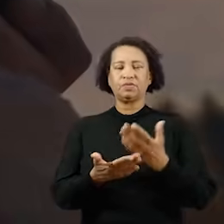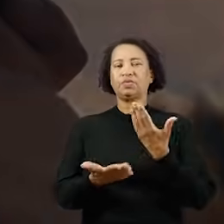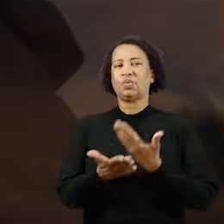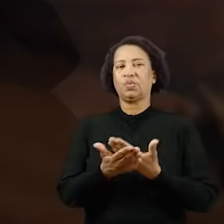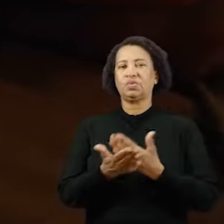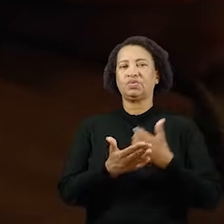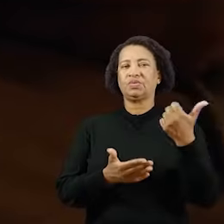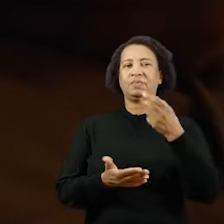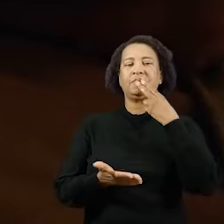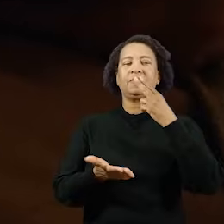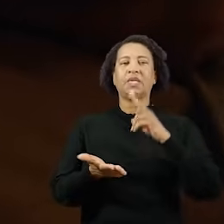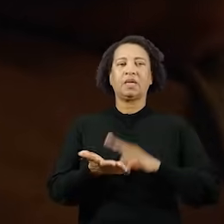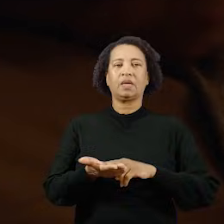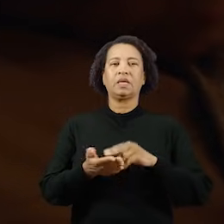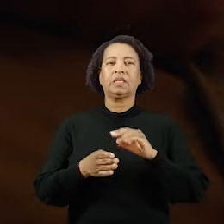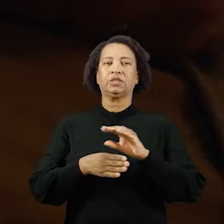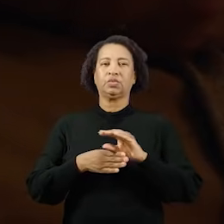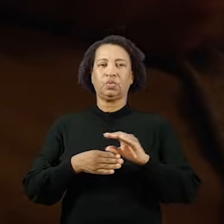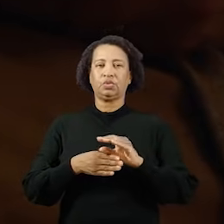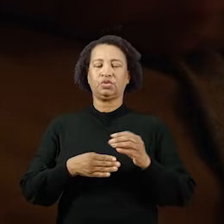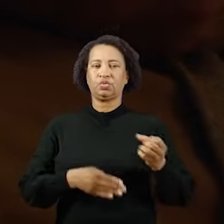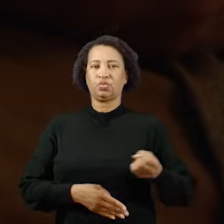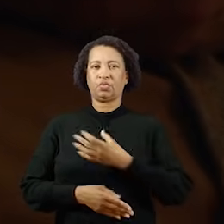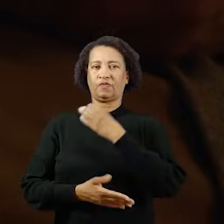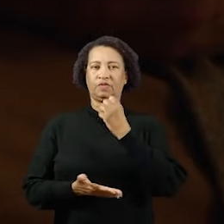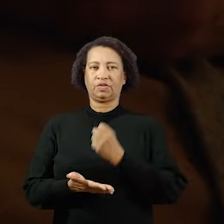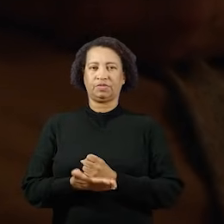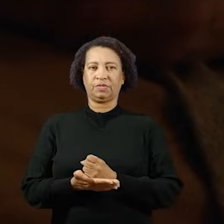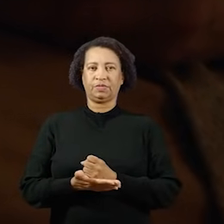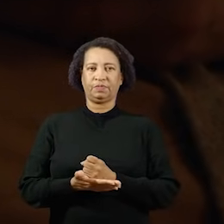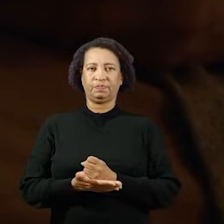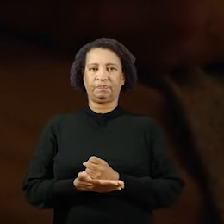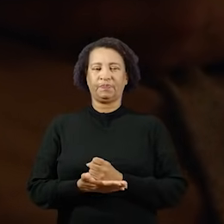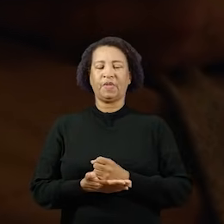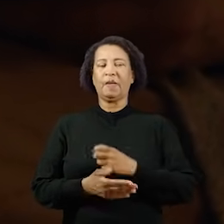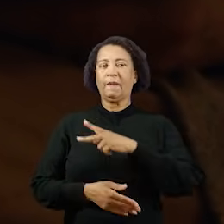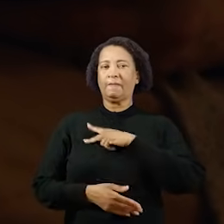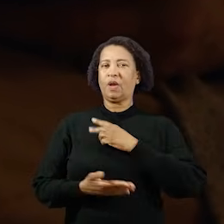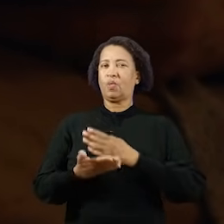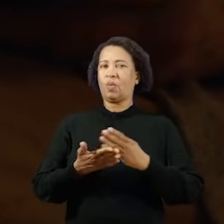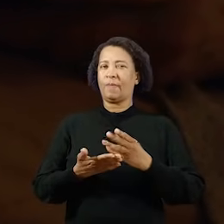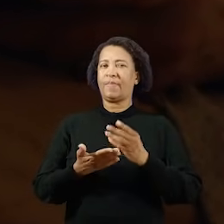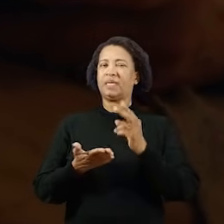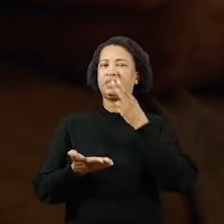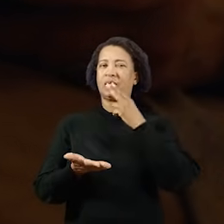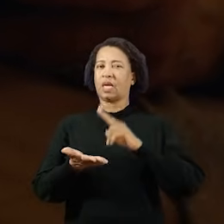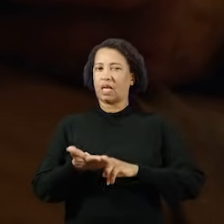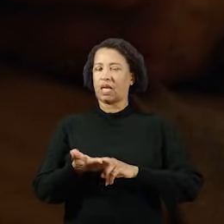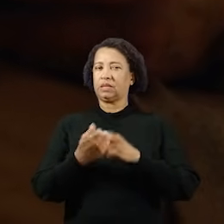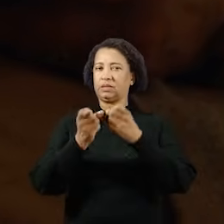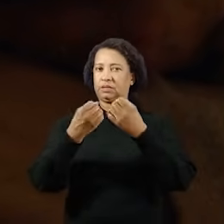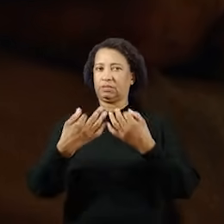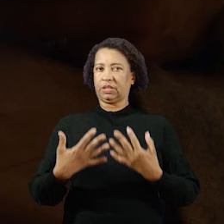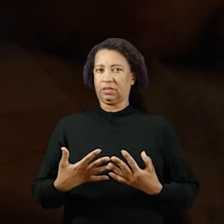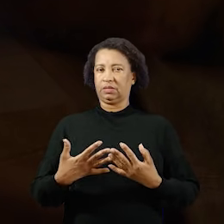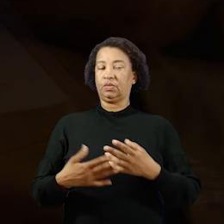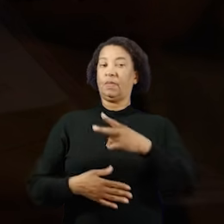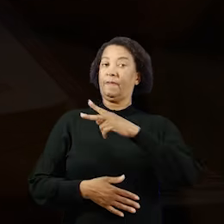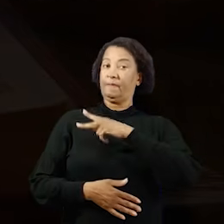iniciaremos o estudo da primeira carta aos Coríntios do Novo Testamento. Paulo começa esta carta pastoral